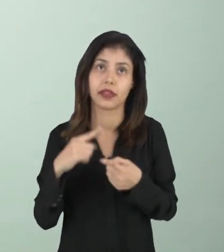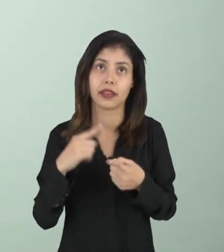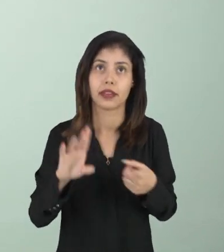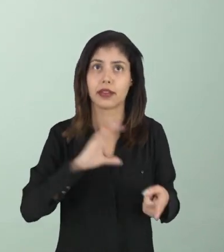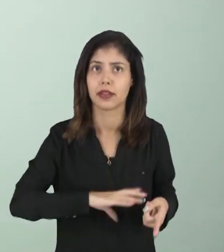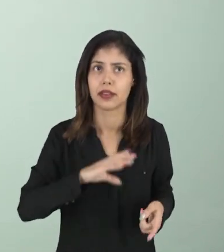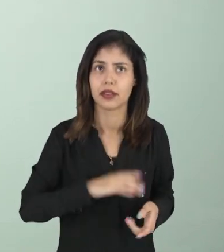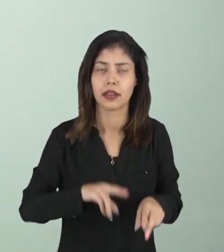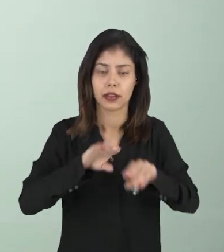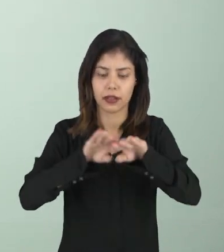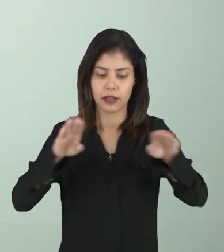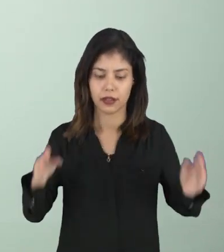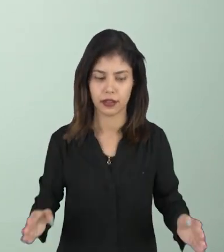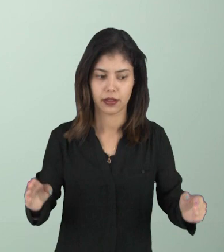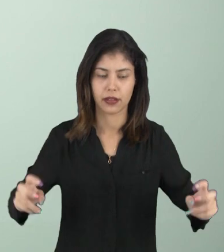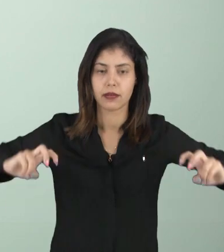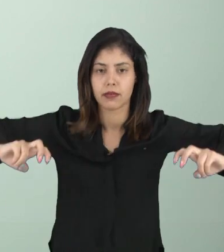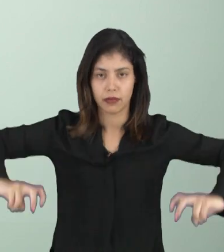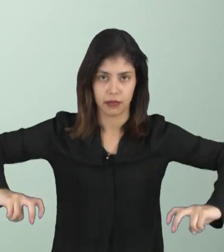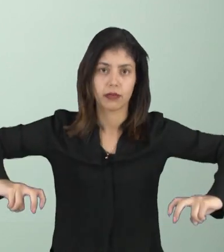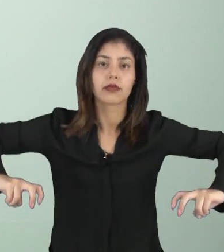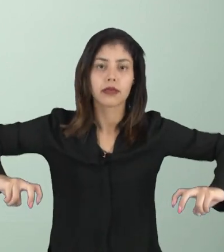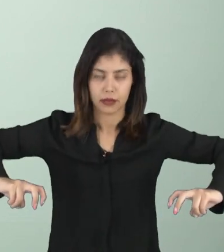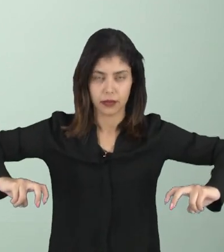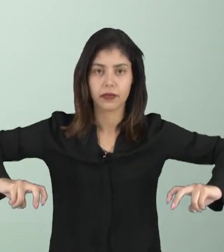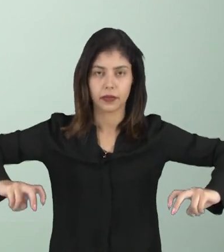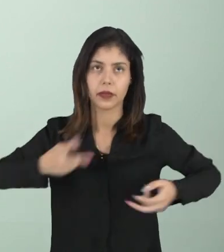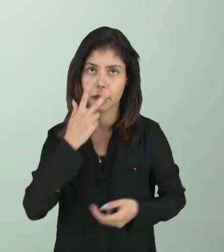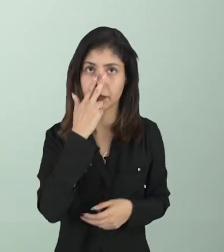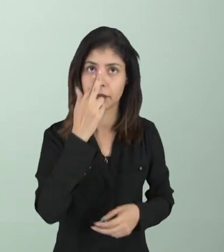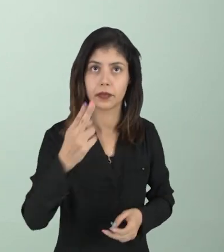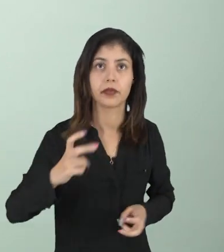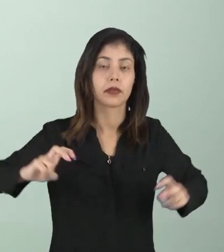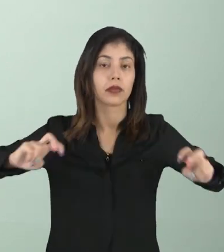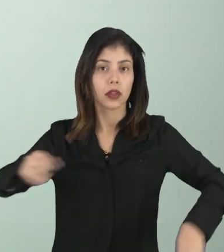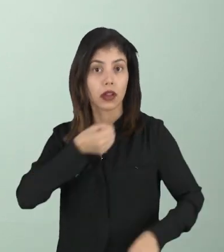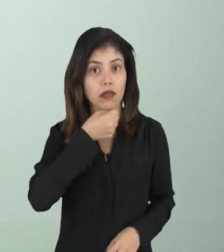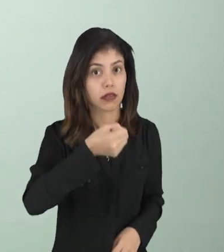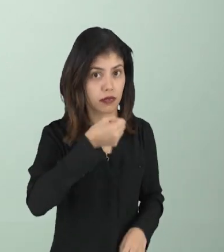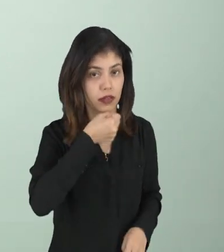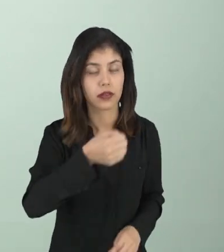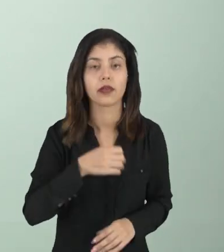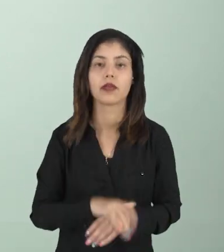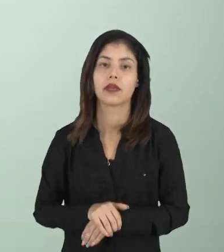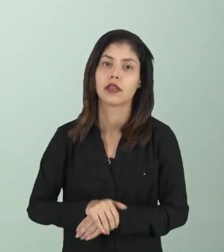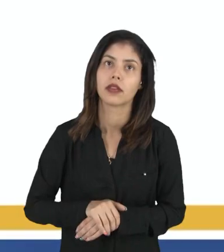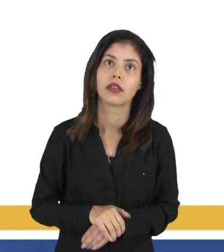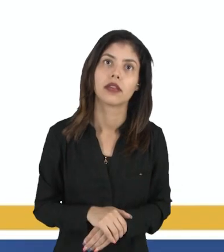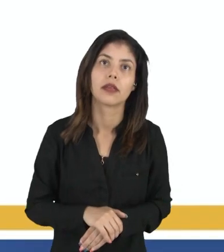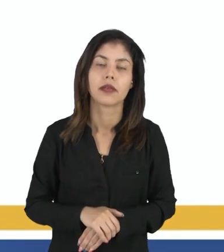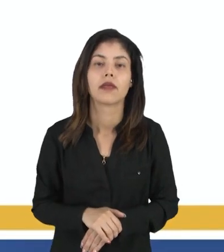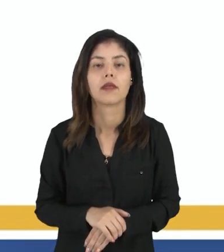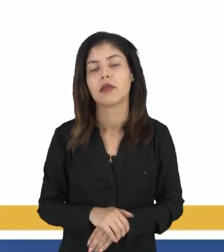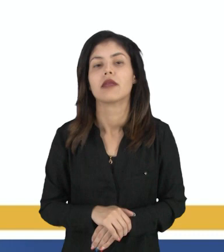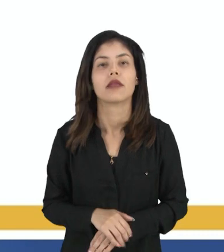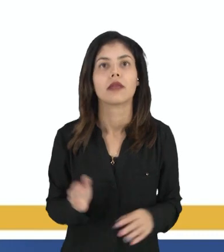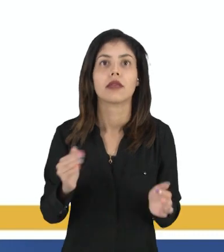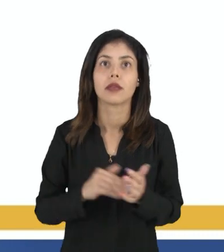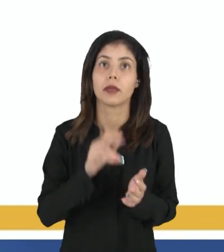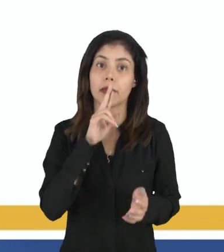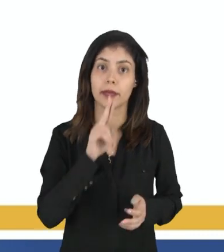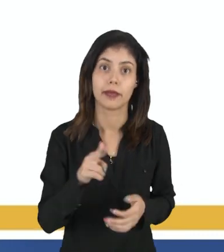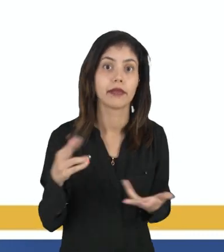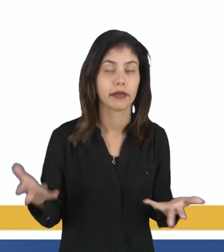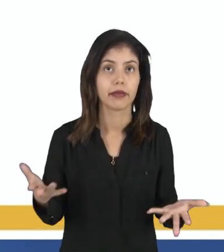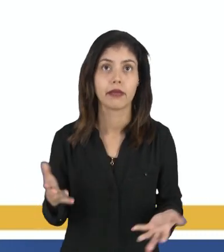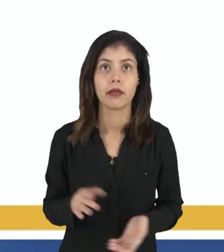a mesa, as cadeiras, a posição da personagem, que parece que ela está numa entrevista de emprego. Até pela